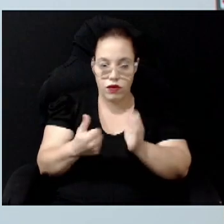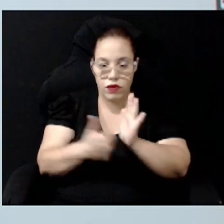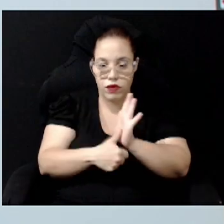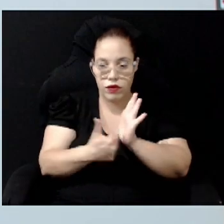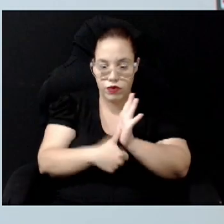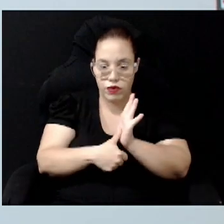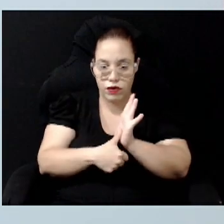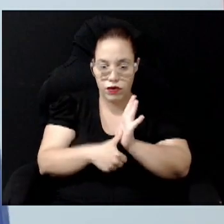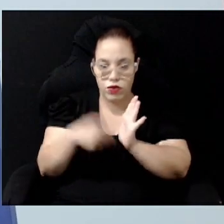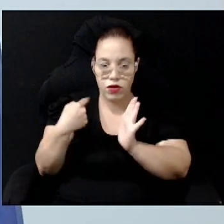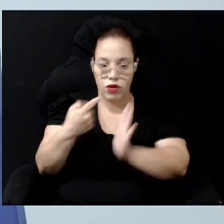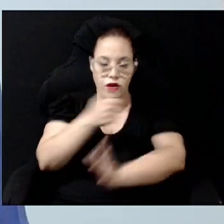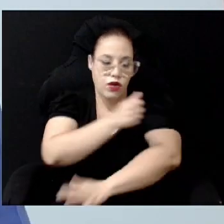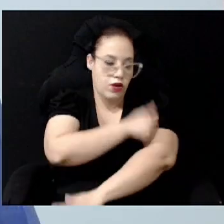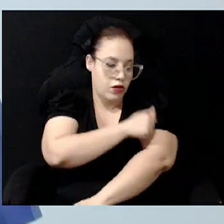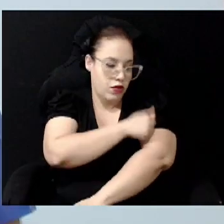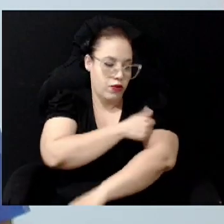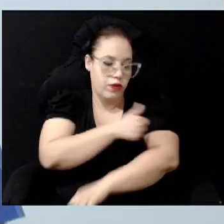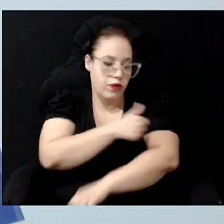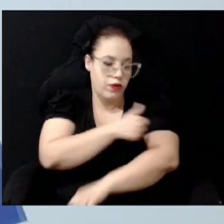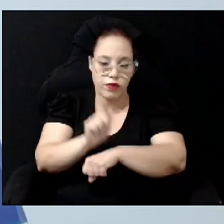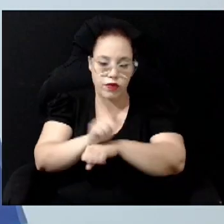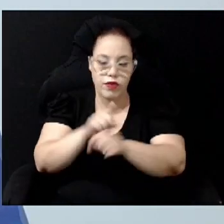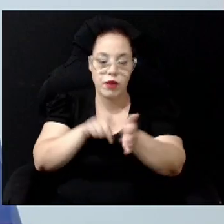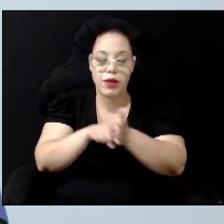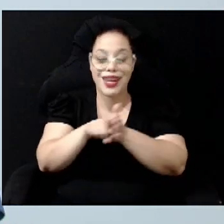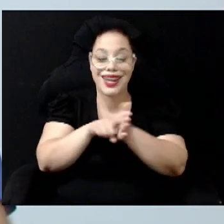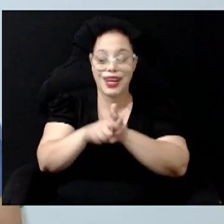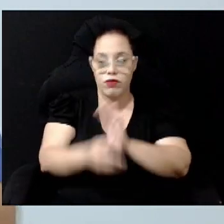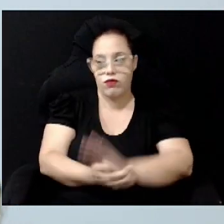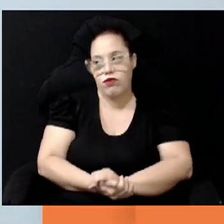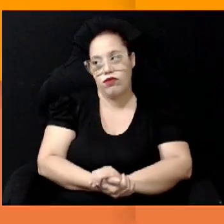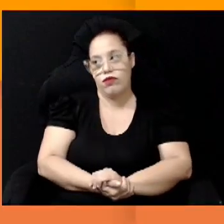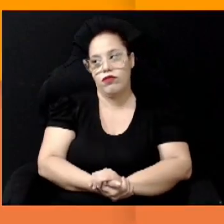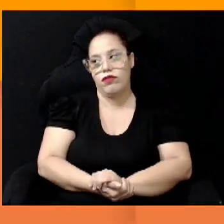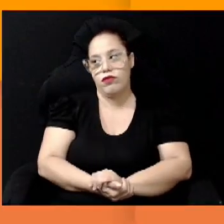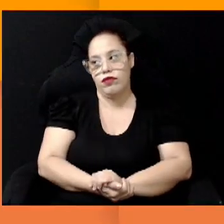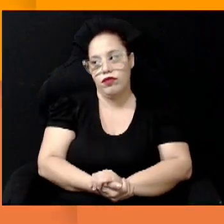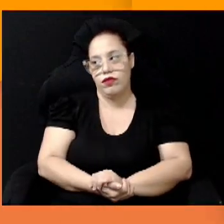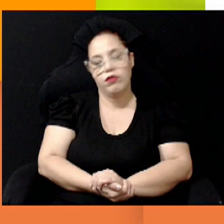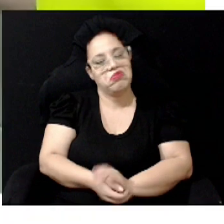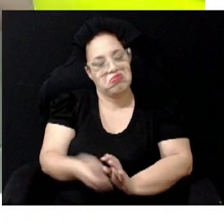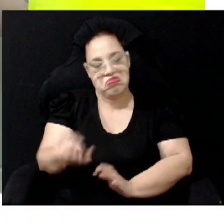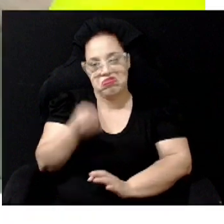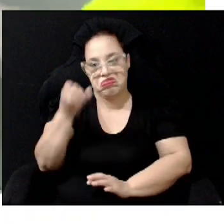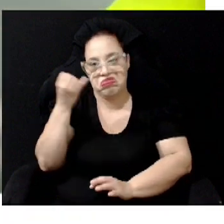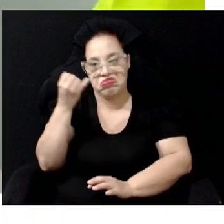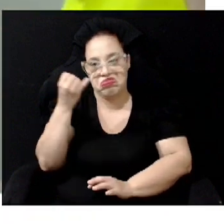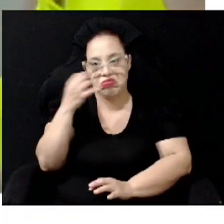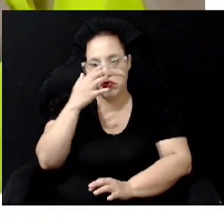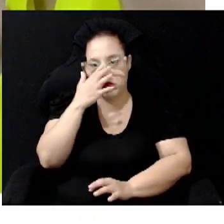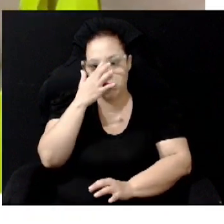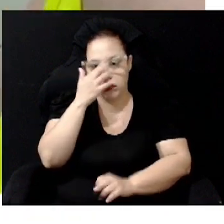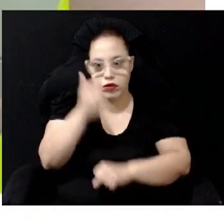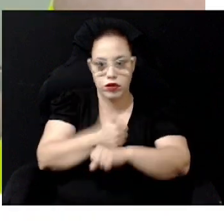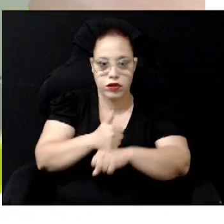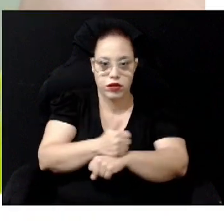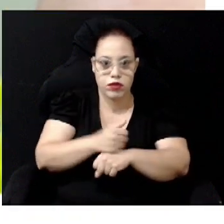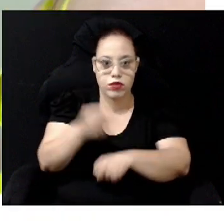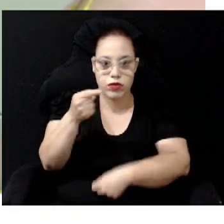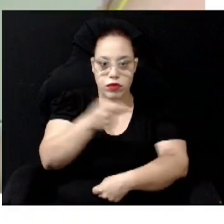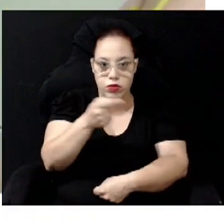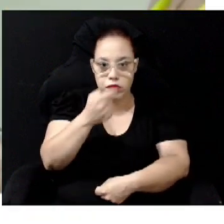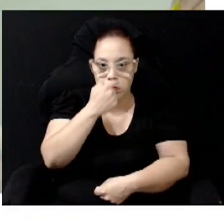alunos também têm a formação em pesquisa, que acaba sendo um elemento também muito importante da formação deles, né, para além da sala